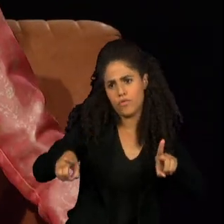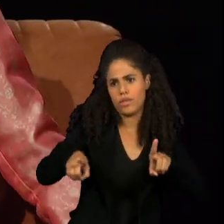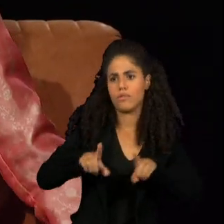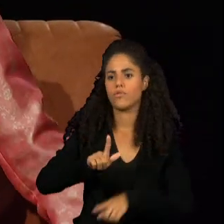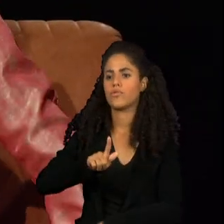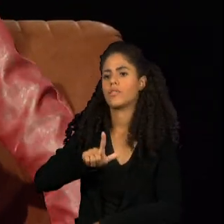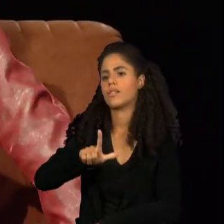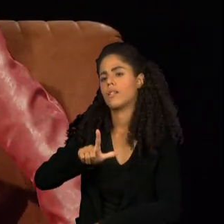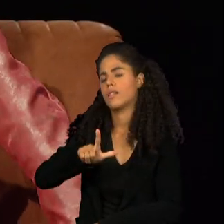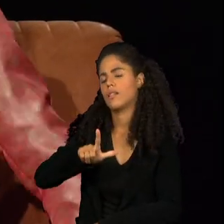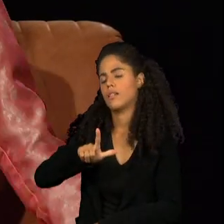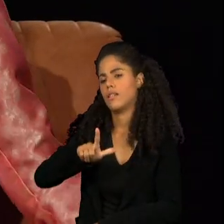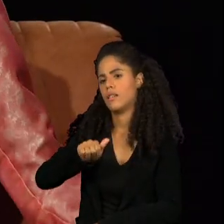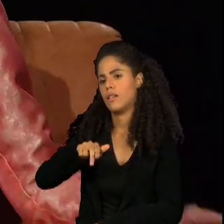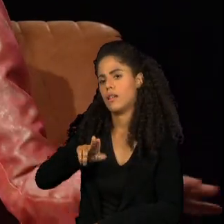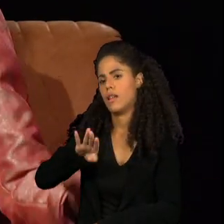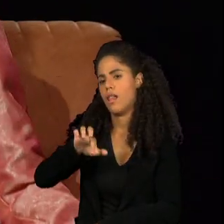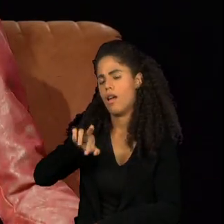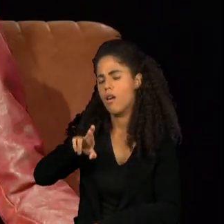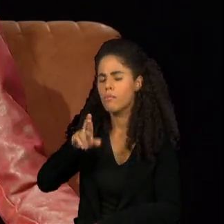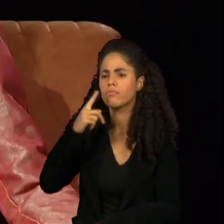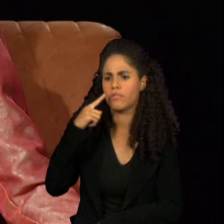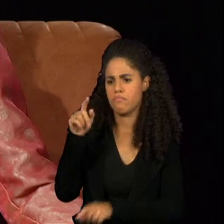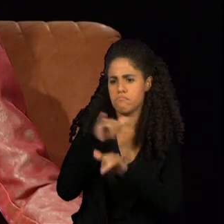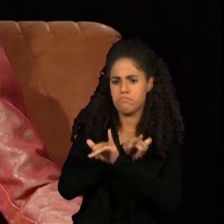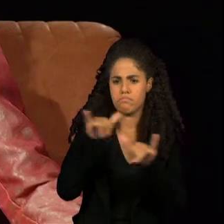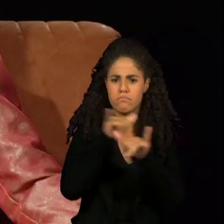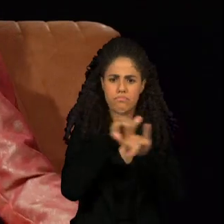Foi um terrível escândalo em Salvador.